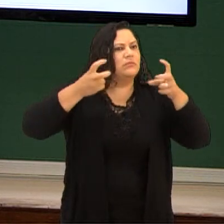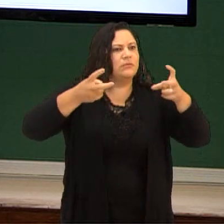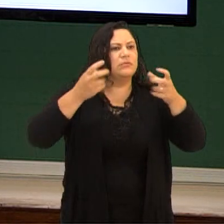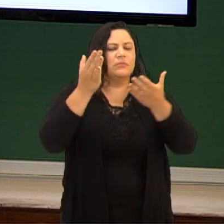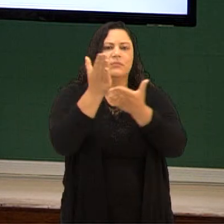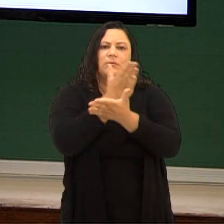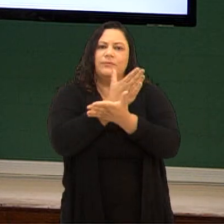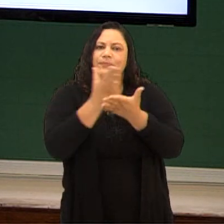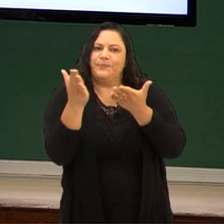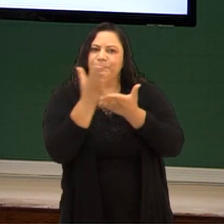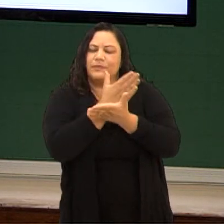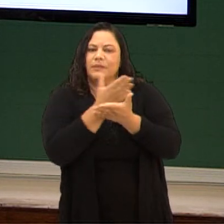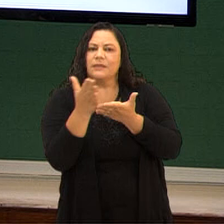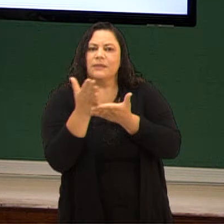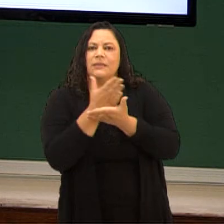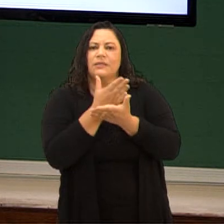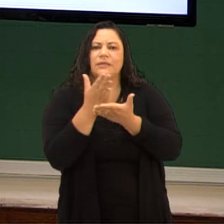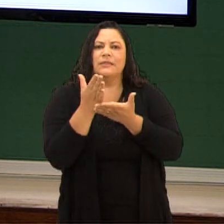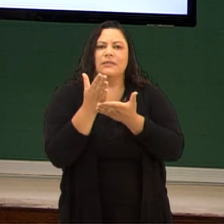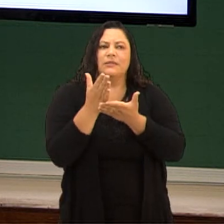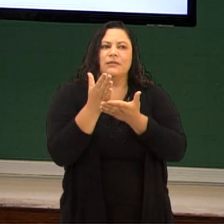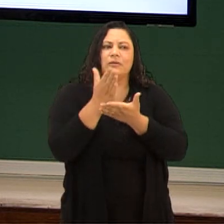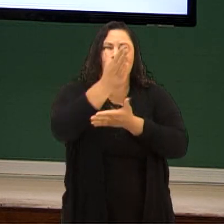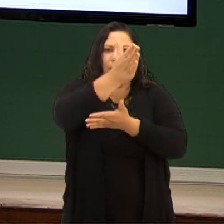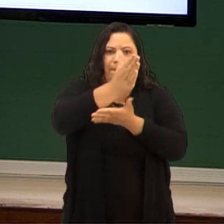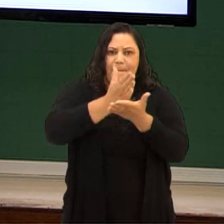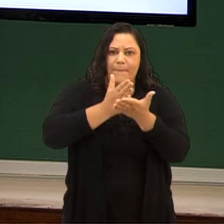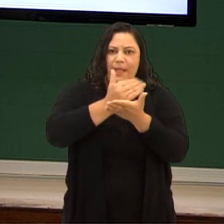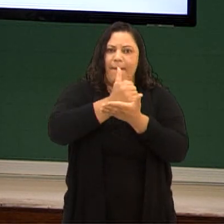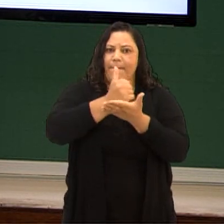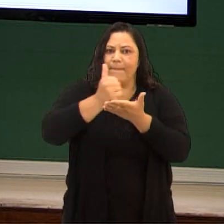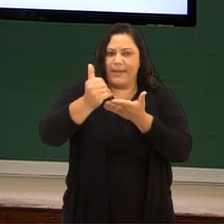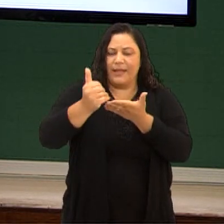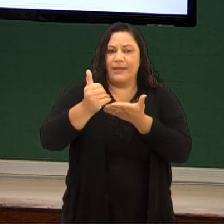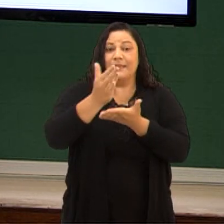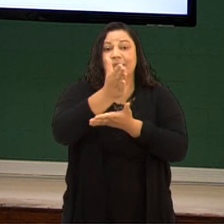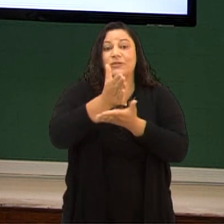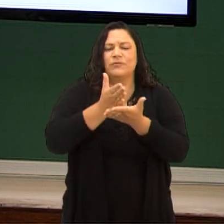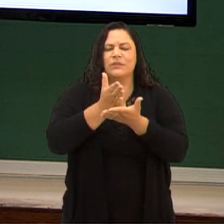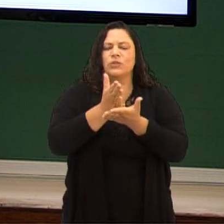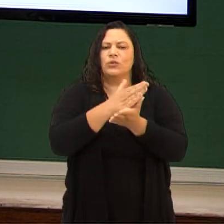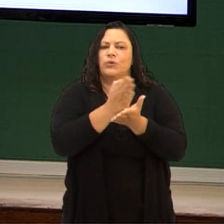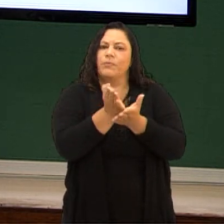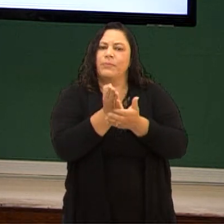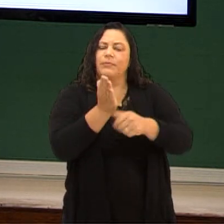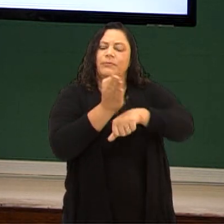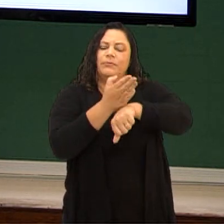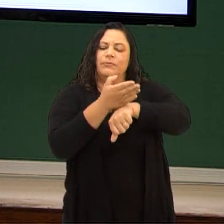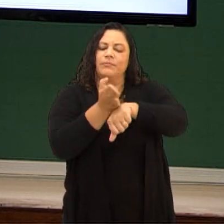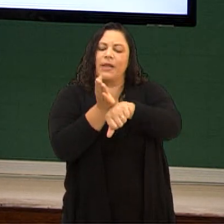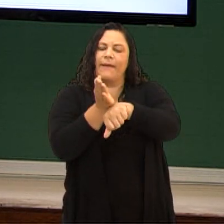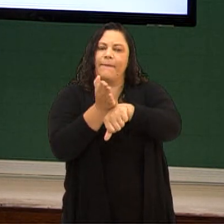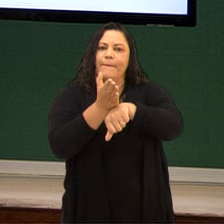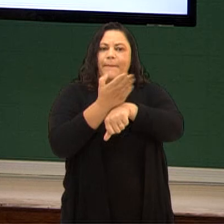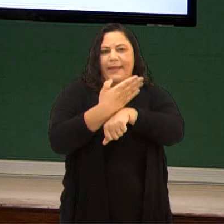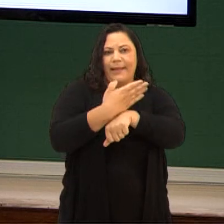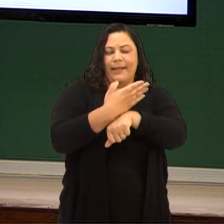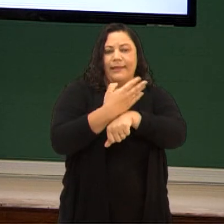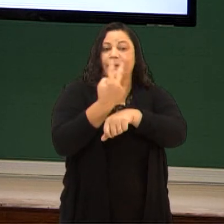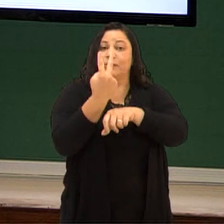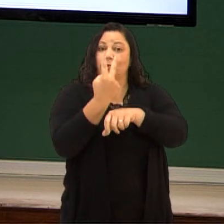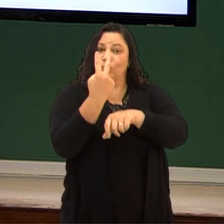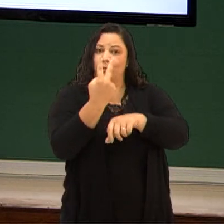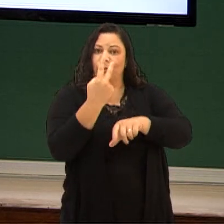dividir ele dessa forma, tomando essa divisão pelos ponteiros, eu consigo montar o quê? Dois